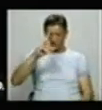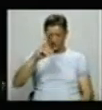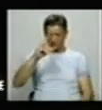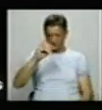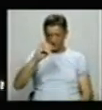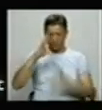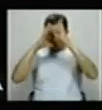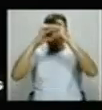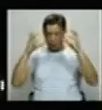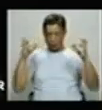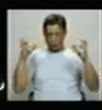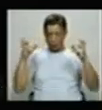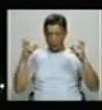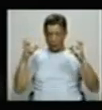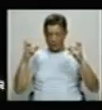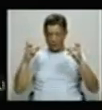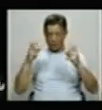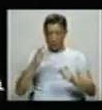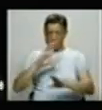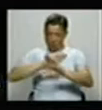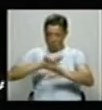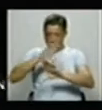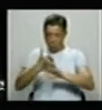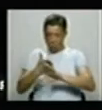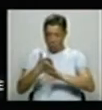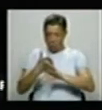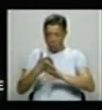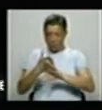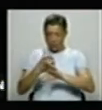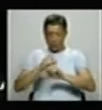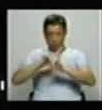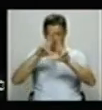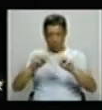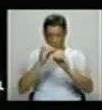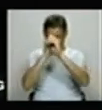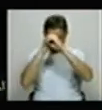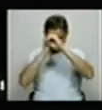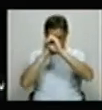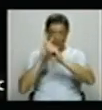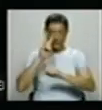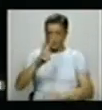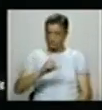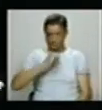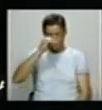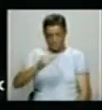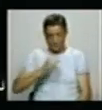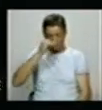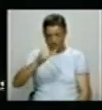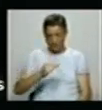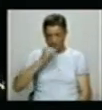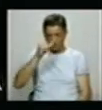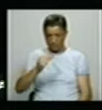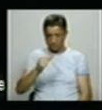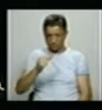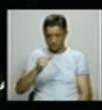nuvens extraordinariamente densas, faz com que nenhum telescópio óptico consiga olhar para a sua superfície, tal não